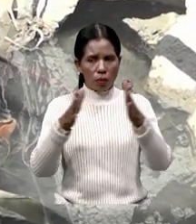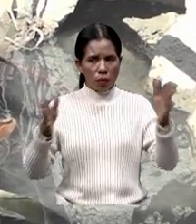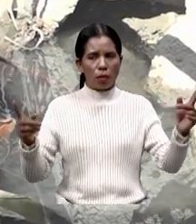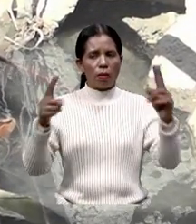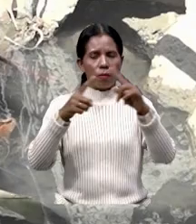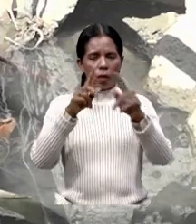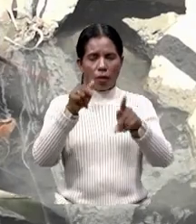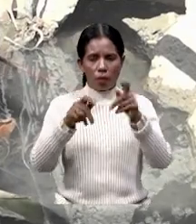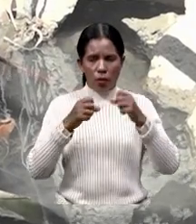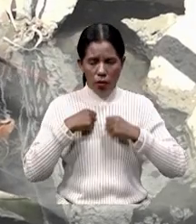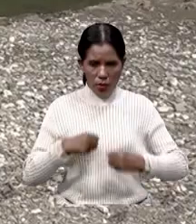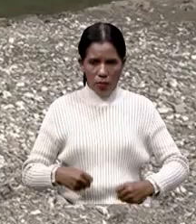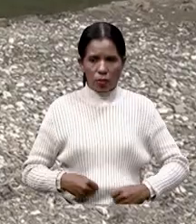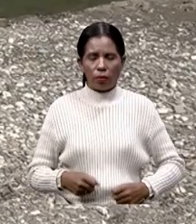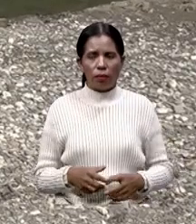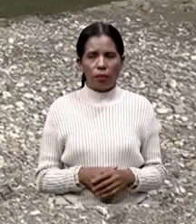nia Saudi.